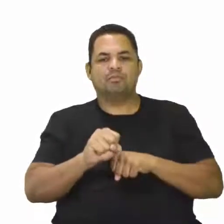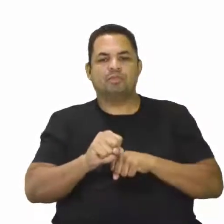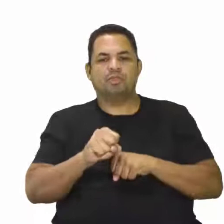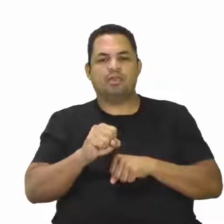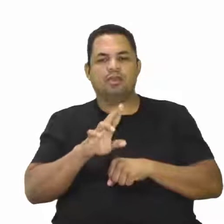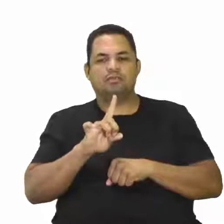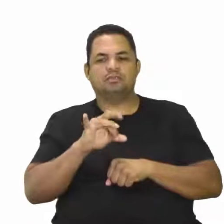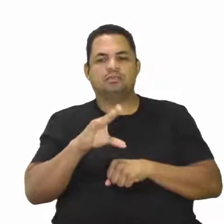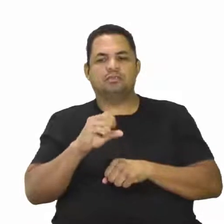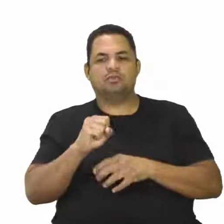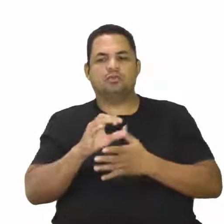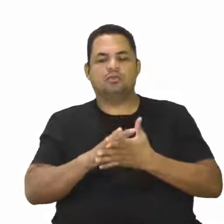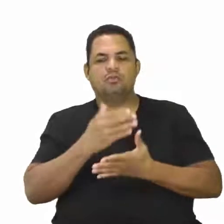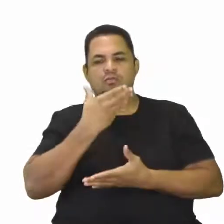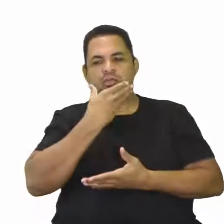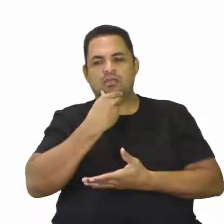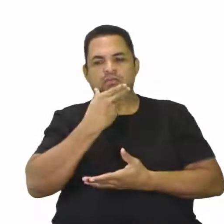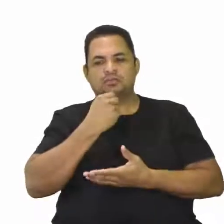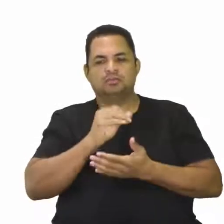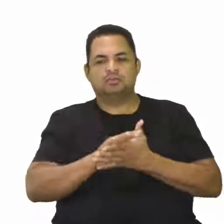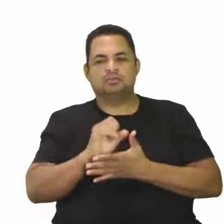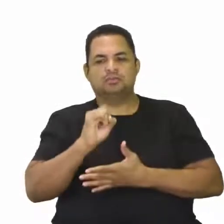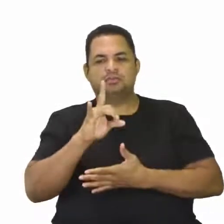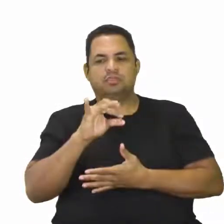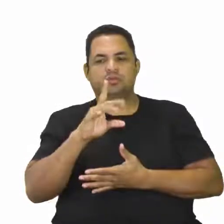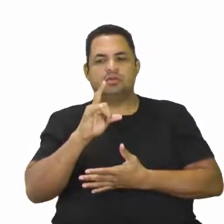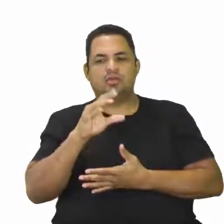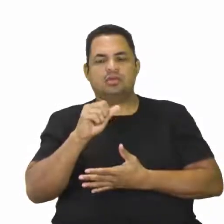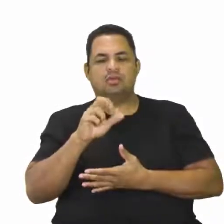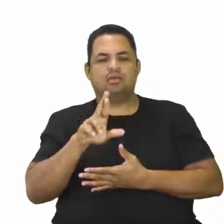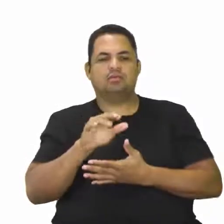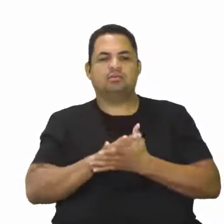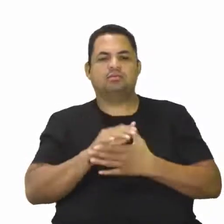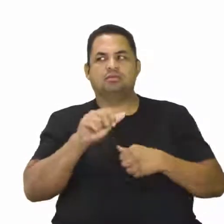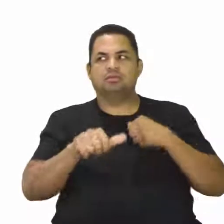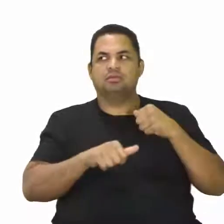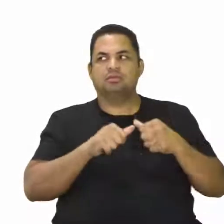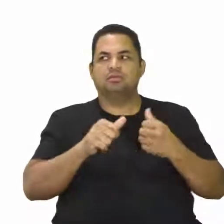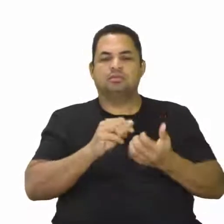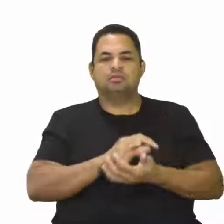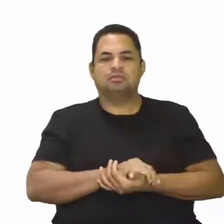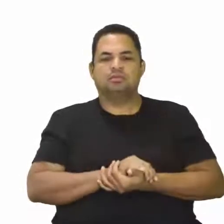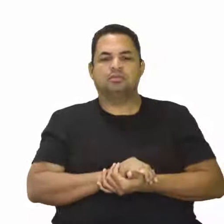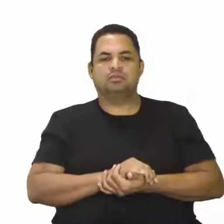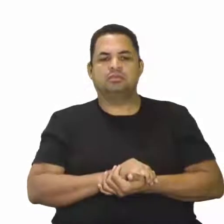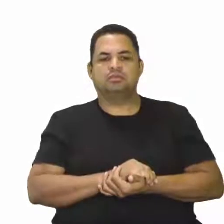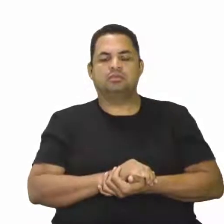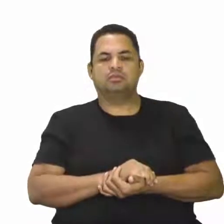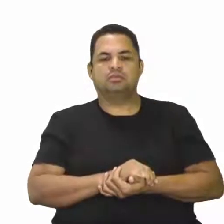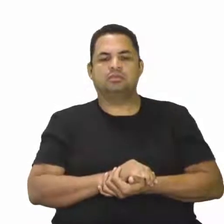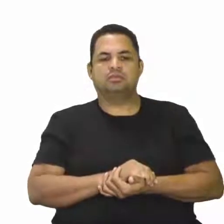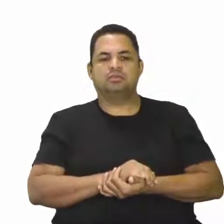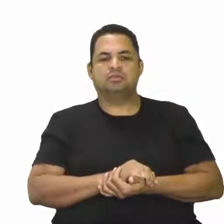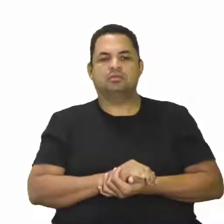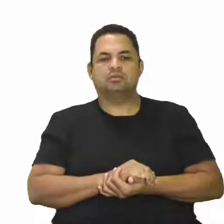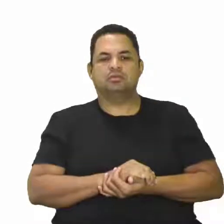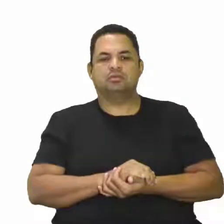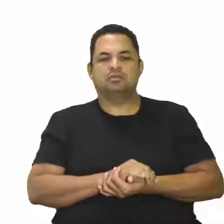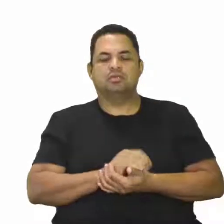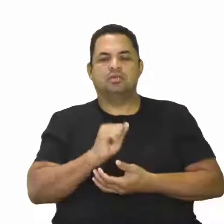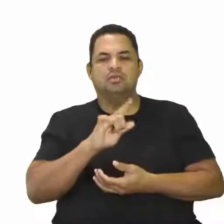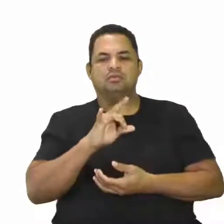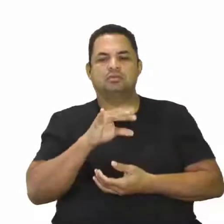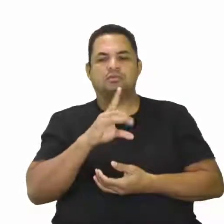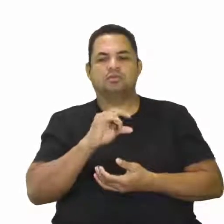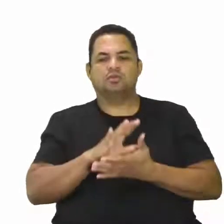masculino singular. E ele varia em gênero e número, por isso seu plural é los. Não, ele é um artigo neutro. Se ele é neutro,